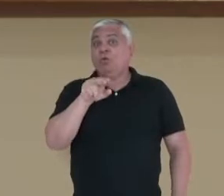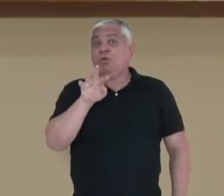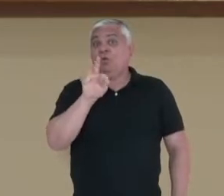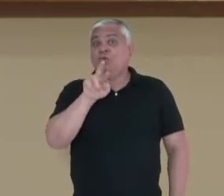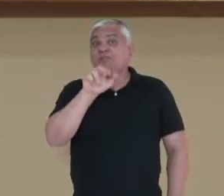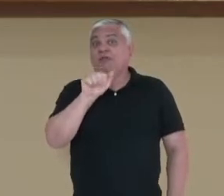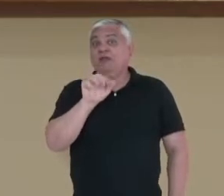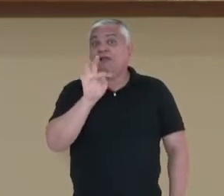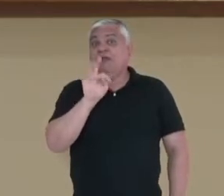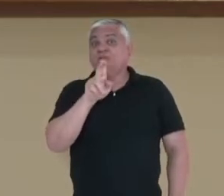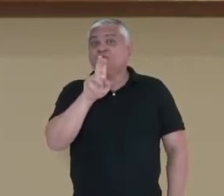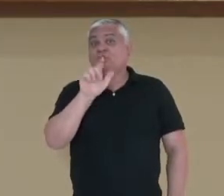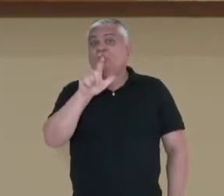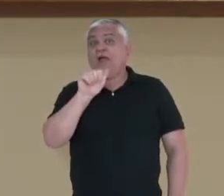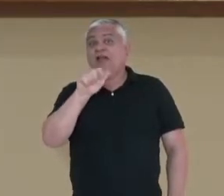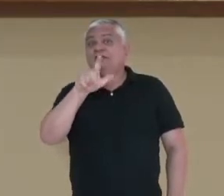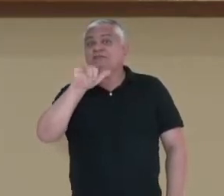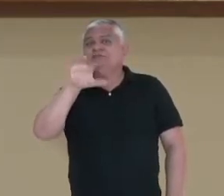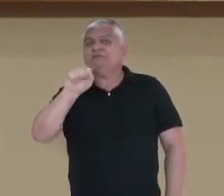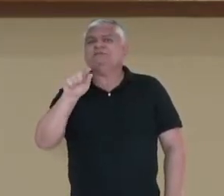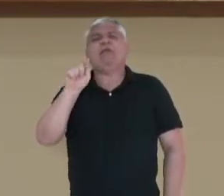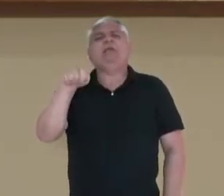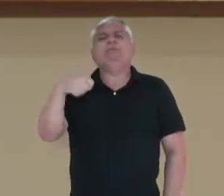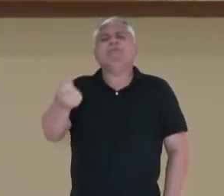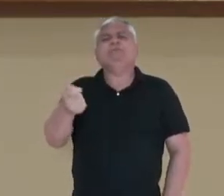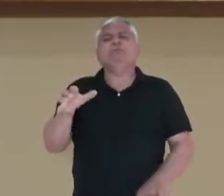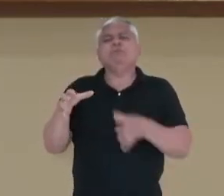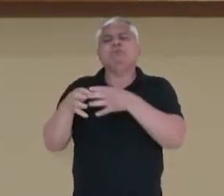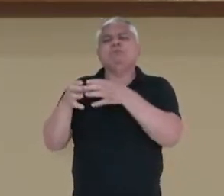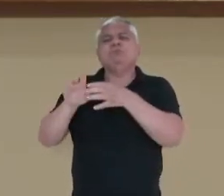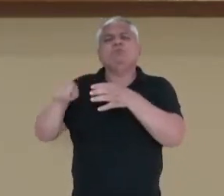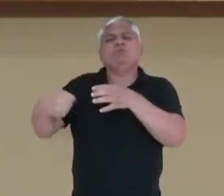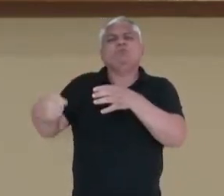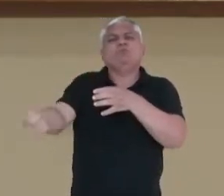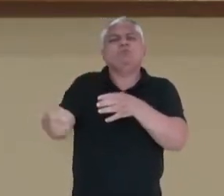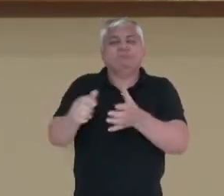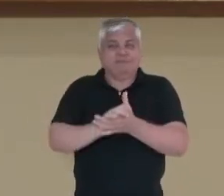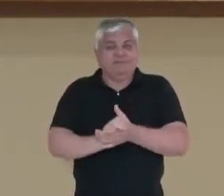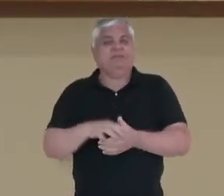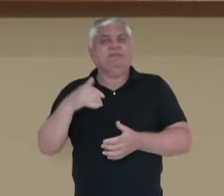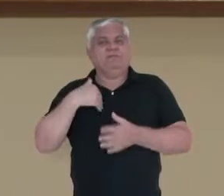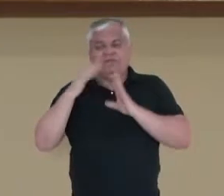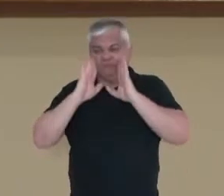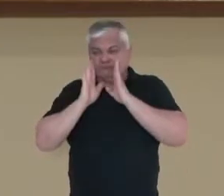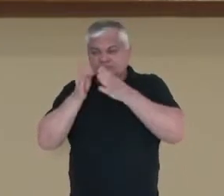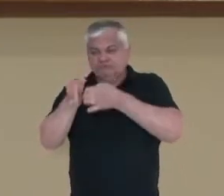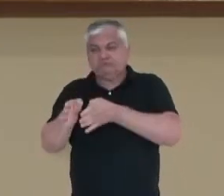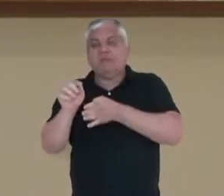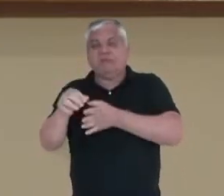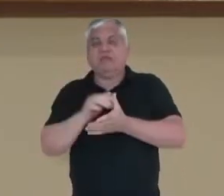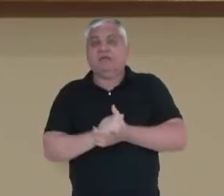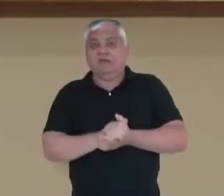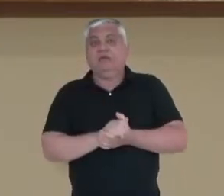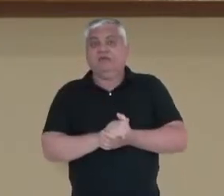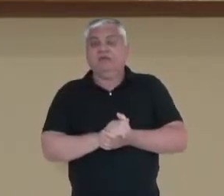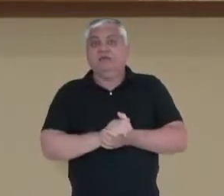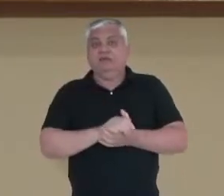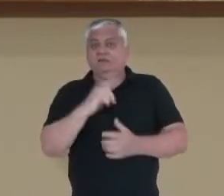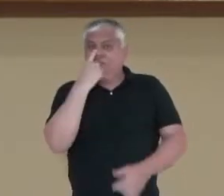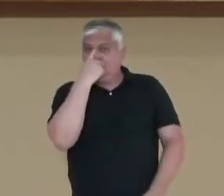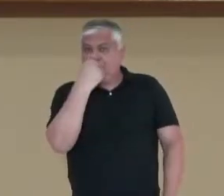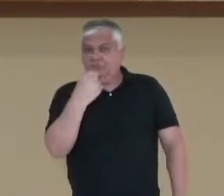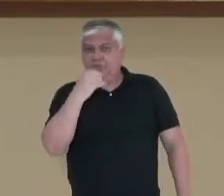contratualistas. Vamos entender quem são os contratualistas e vamos nos focar no filósofo John Locke,